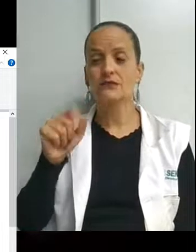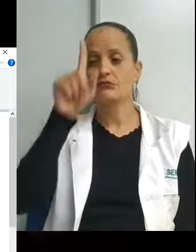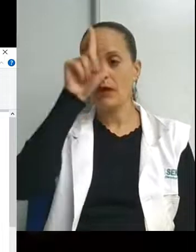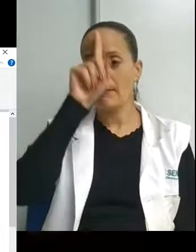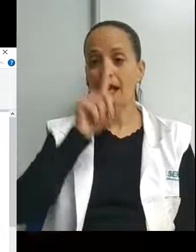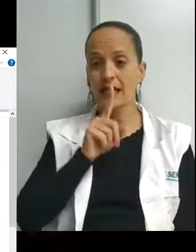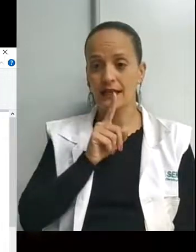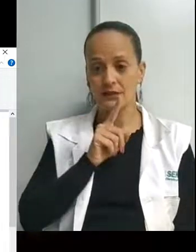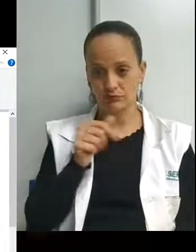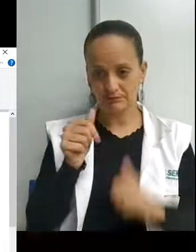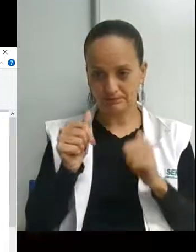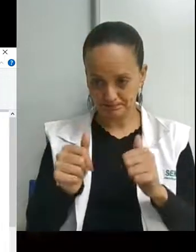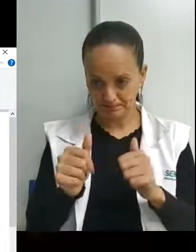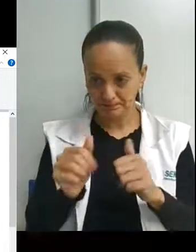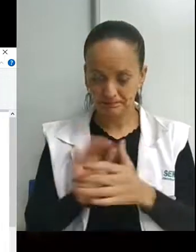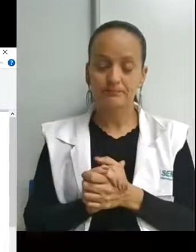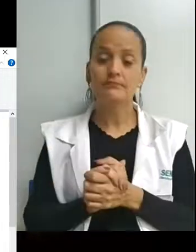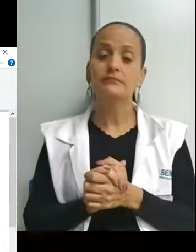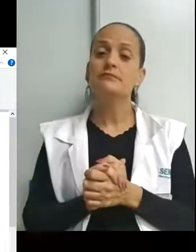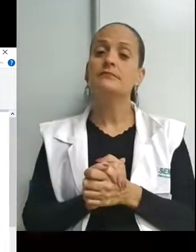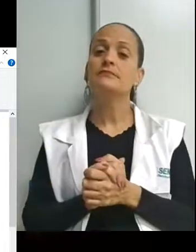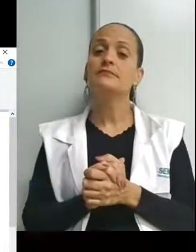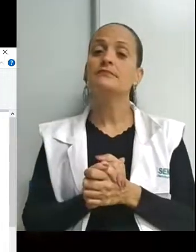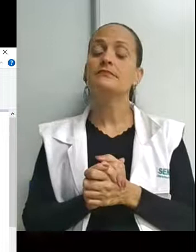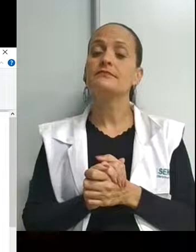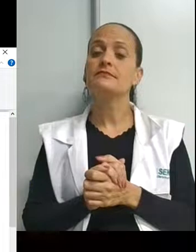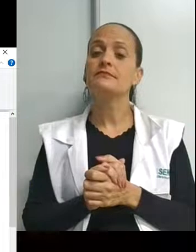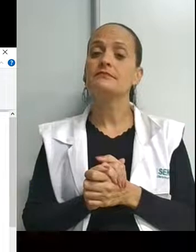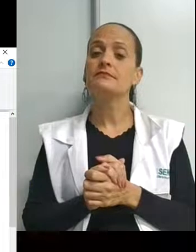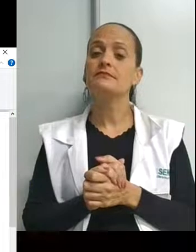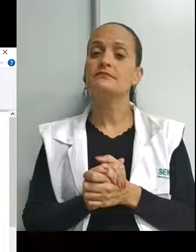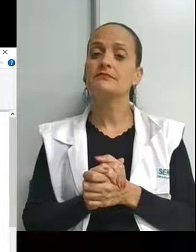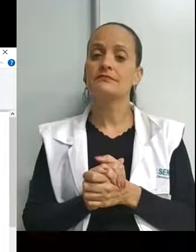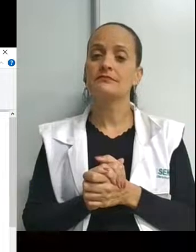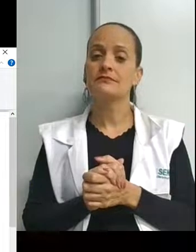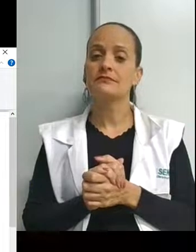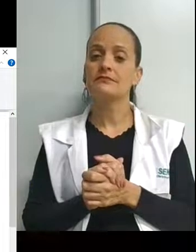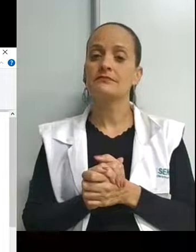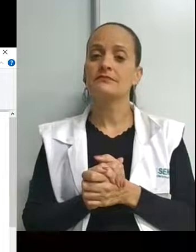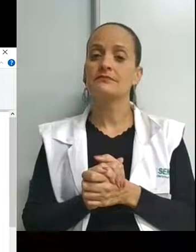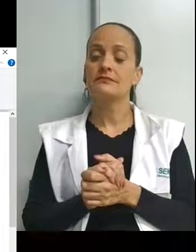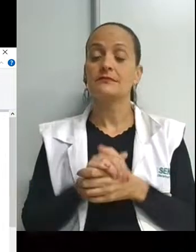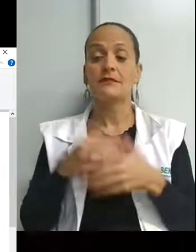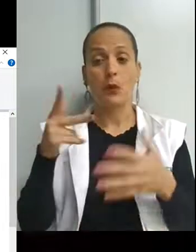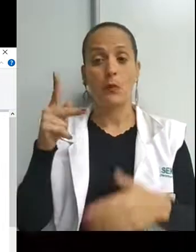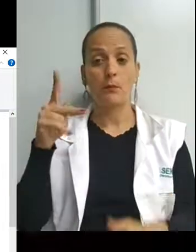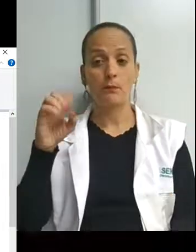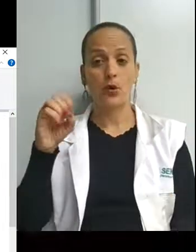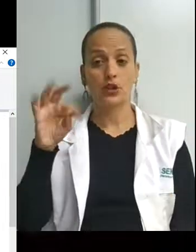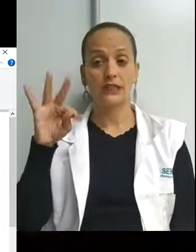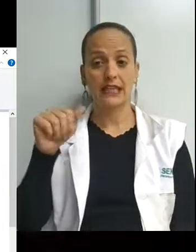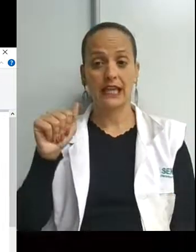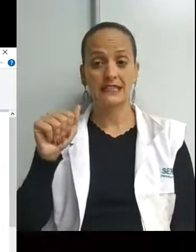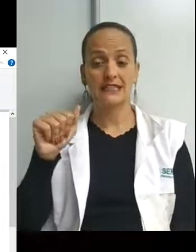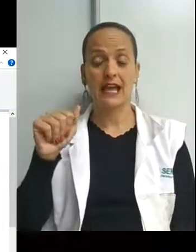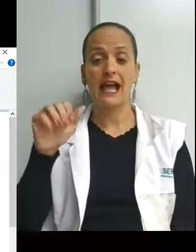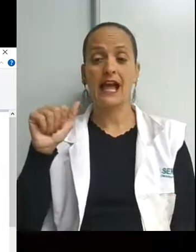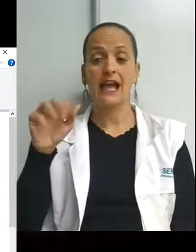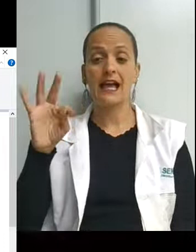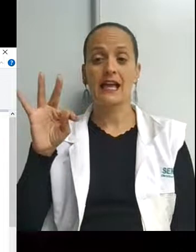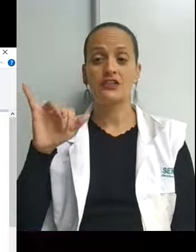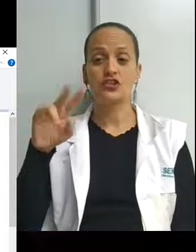beber cerveja, certo? Então, a potência ativa, que é em watts, é o que realmente